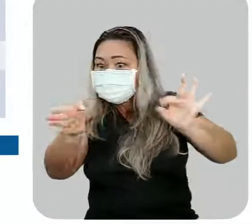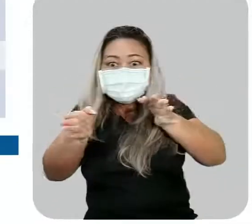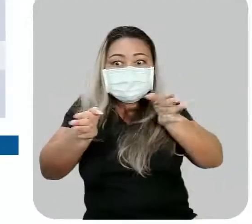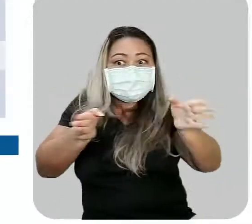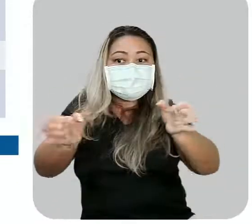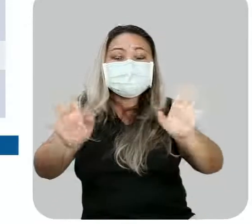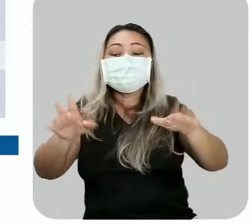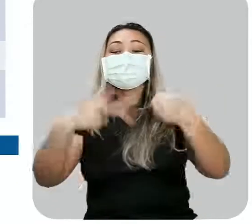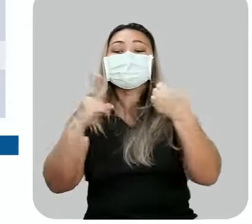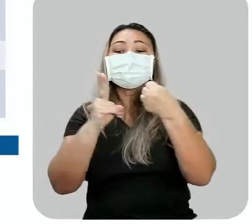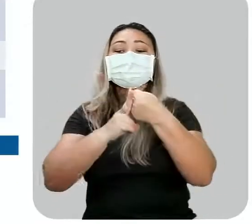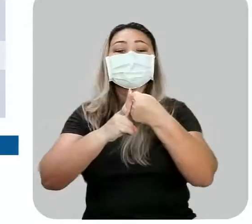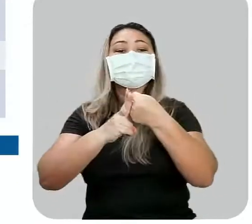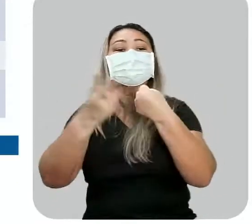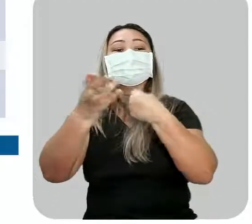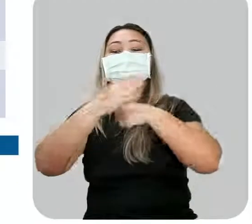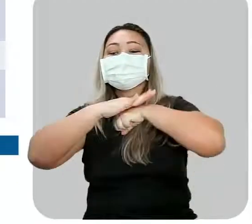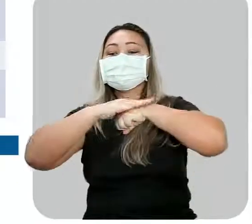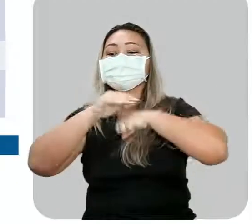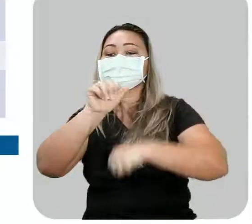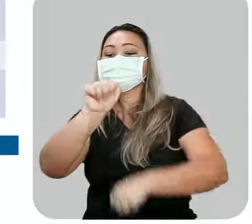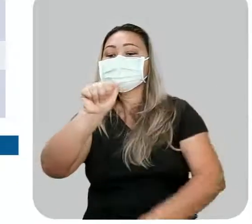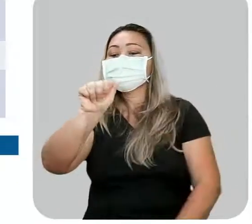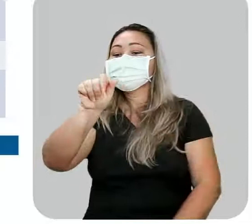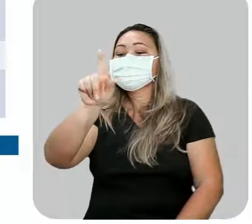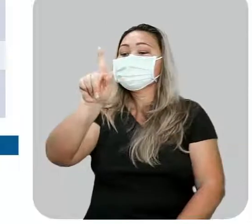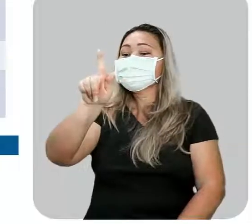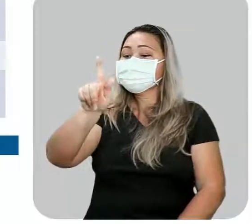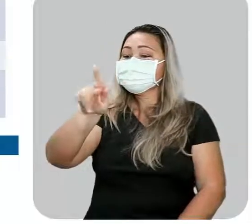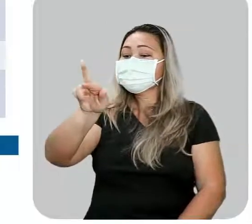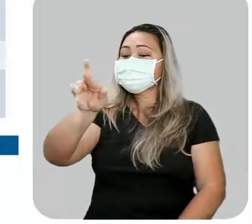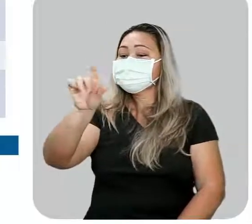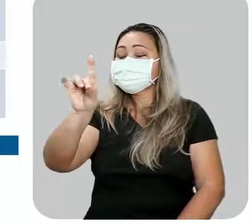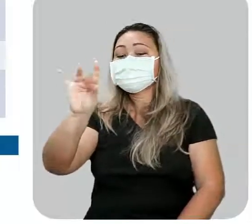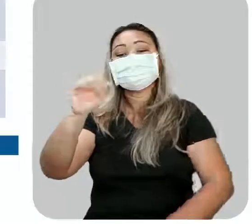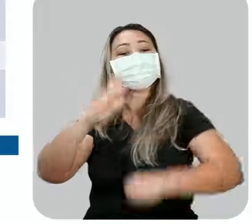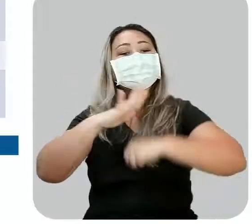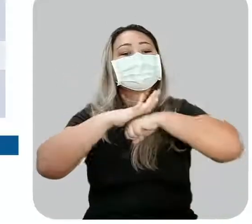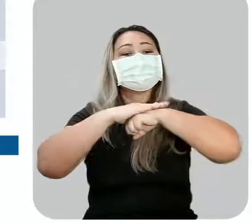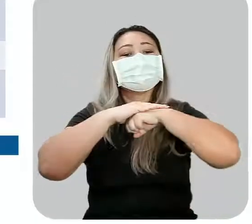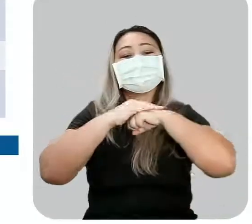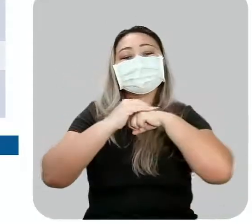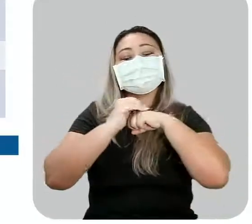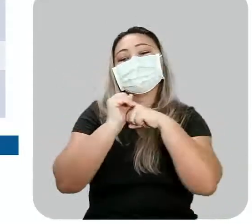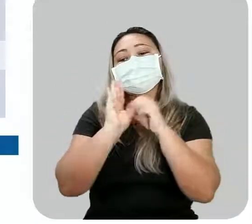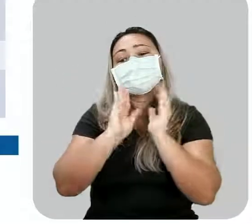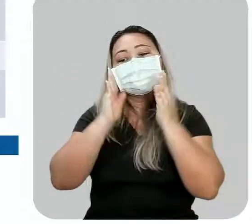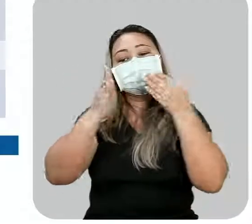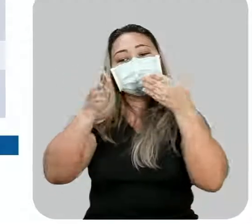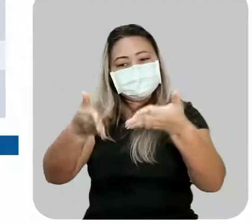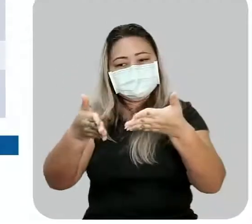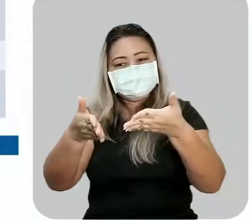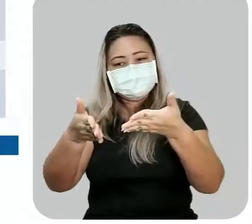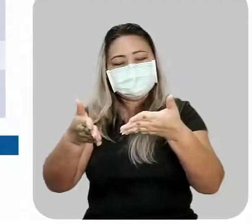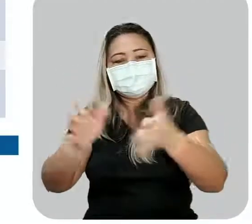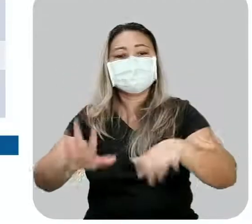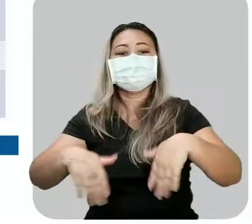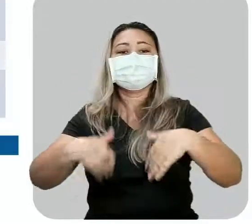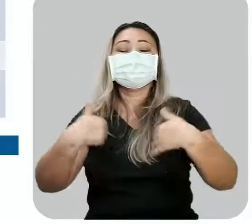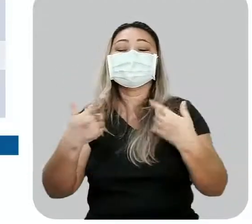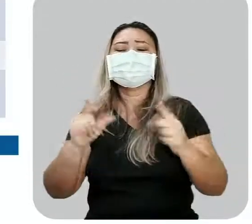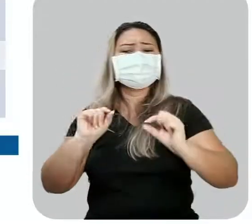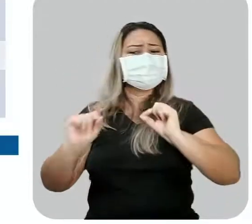transitividades. Verbo agradar, ele no sentido de acariciar, ele vai ser verbo transitivo direto.